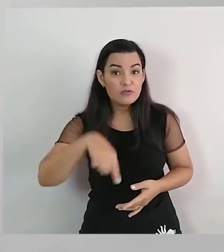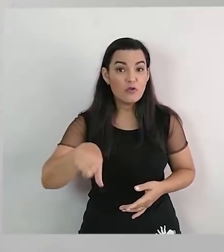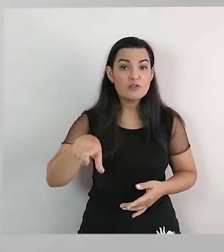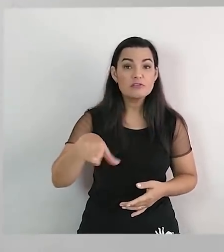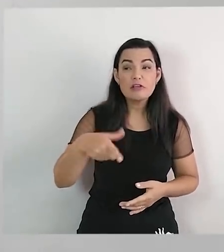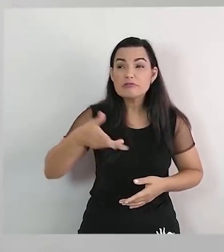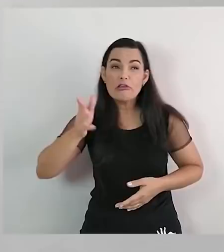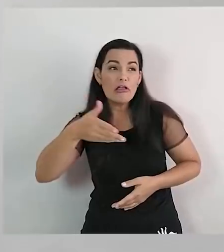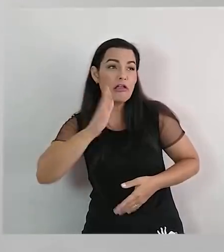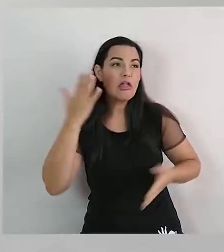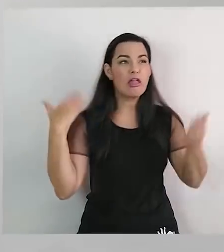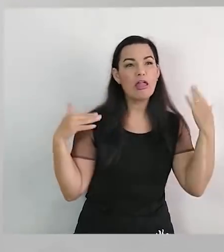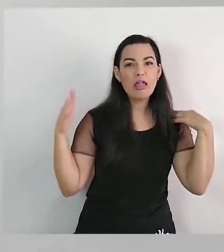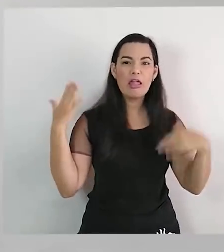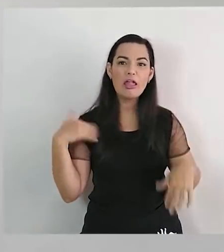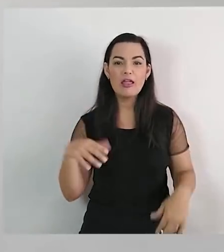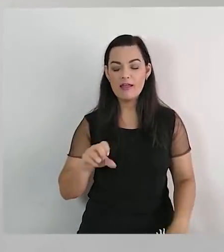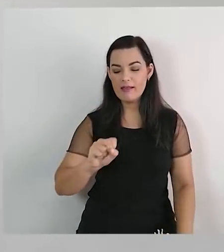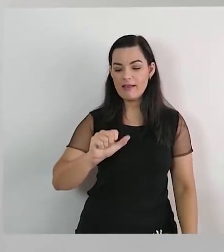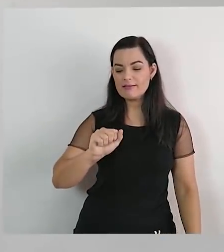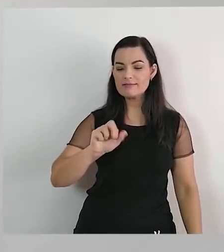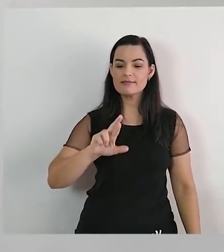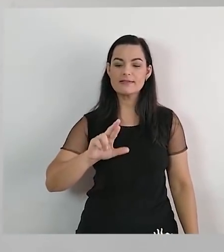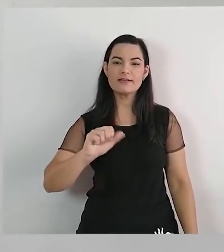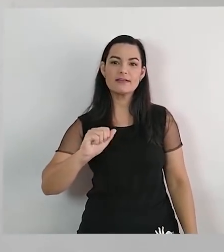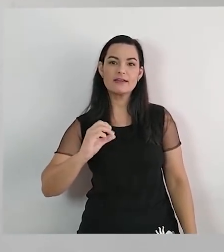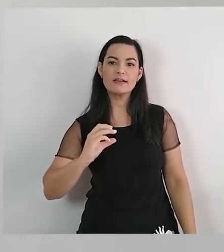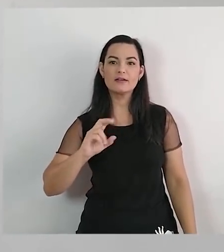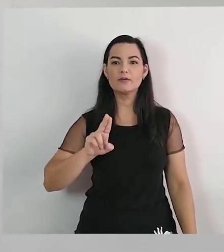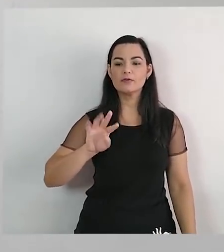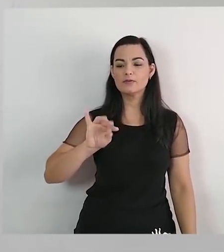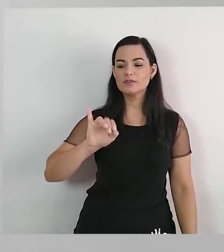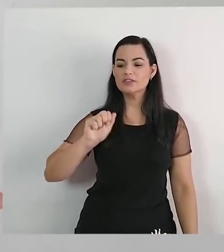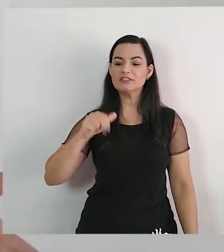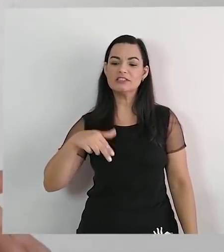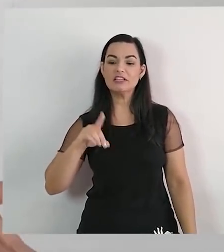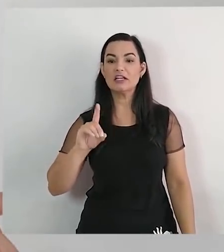ficado saracoteando por aí no final de semana.